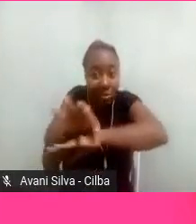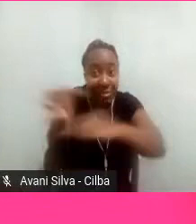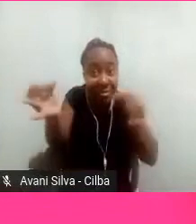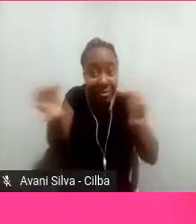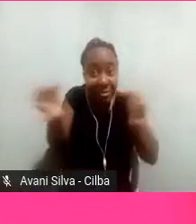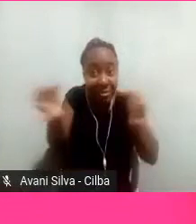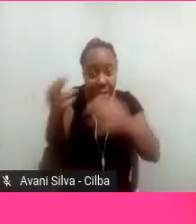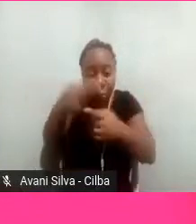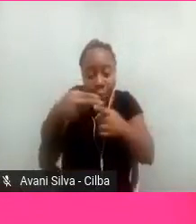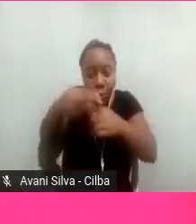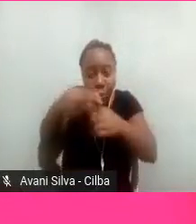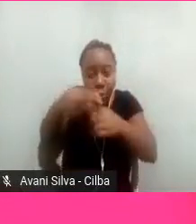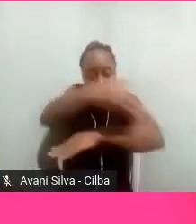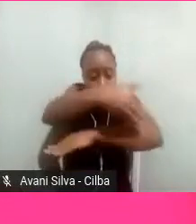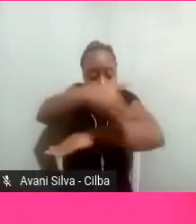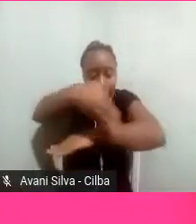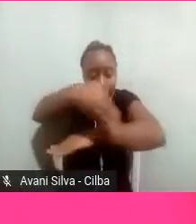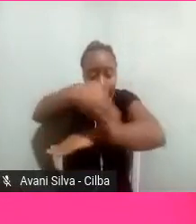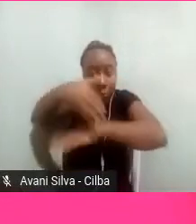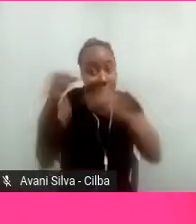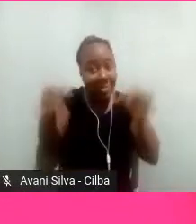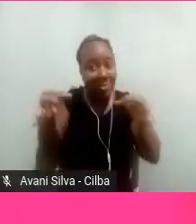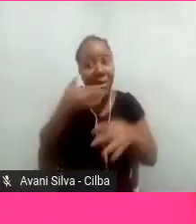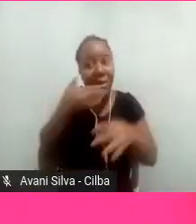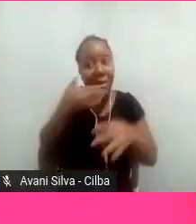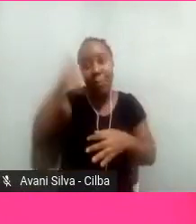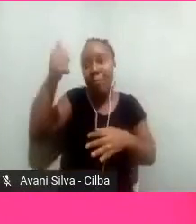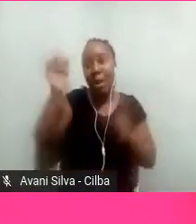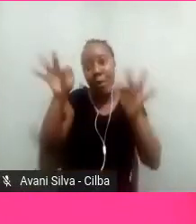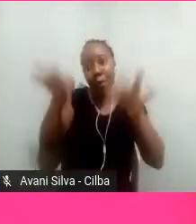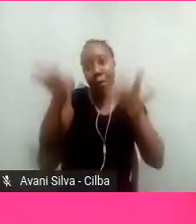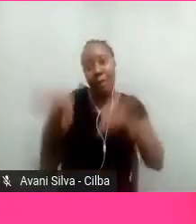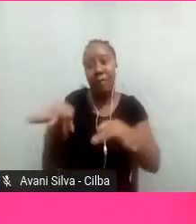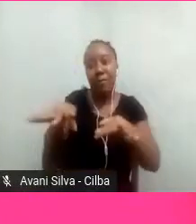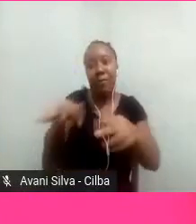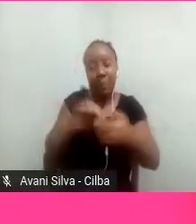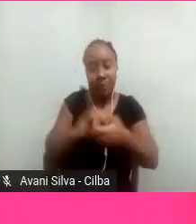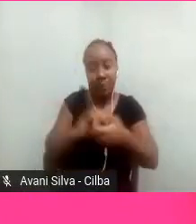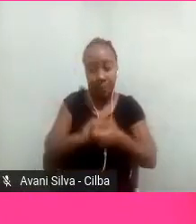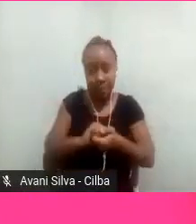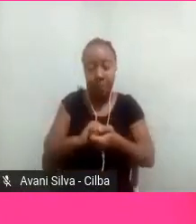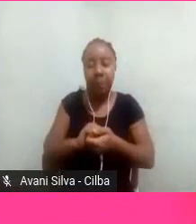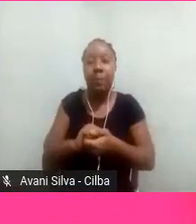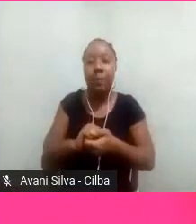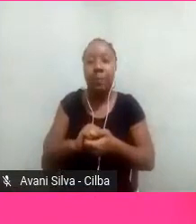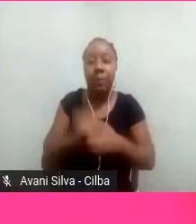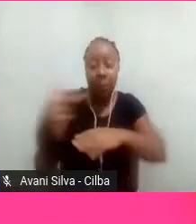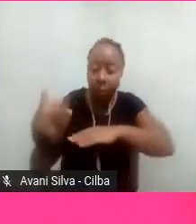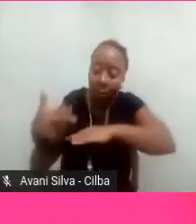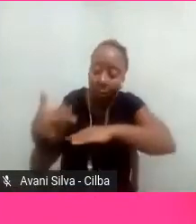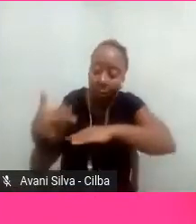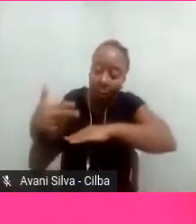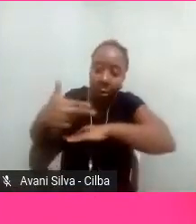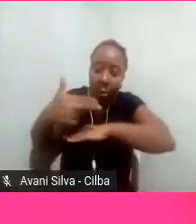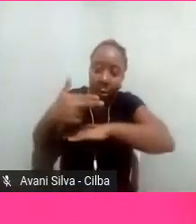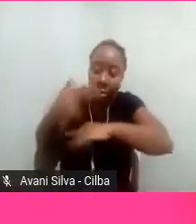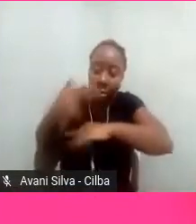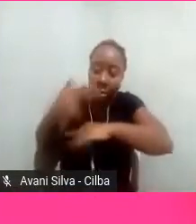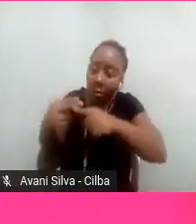melhor fica o resultado, tá? Então, estou cortando aqui.